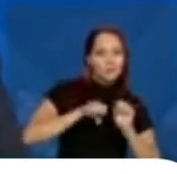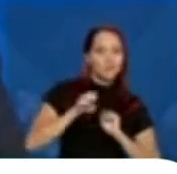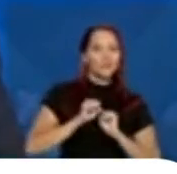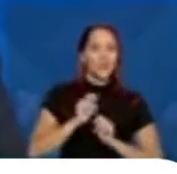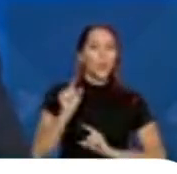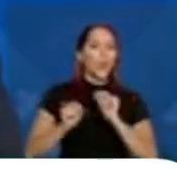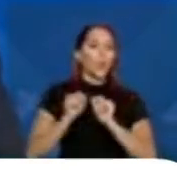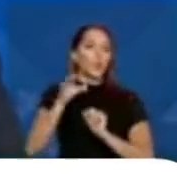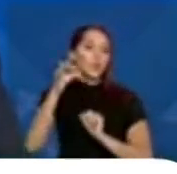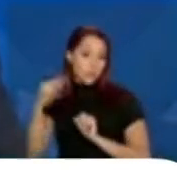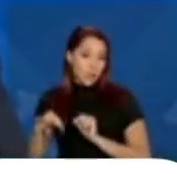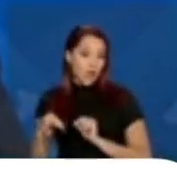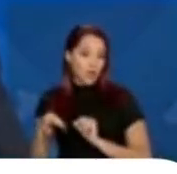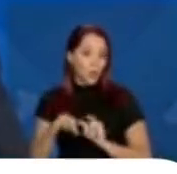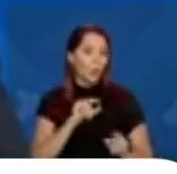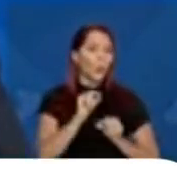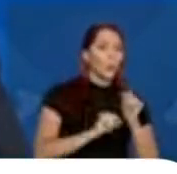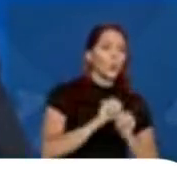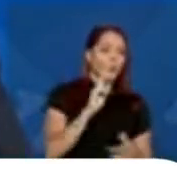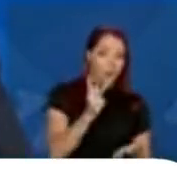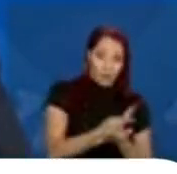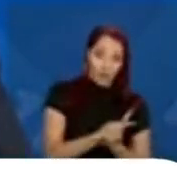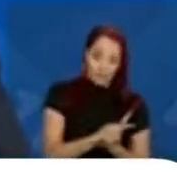dá certo e o que dá errado.